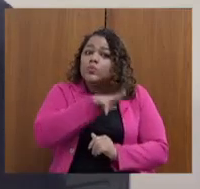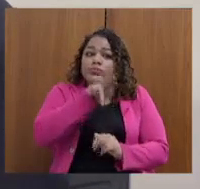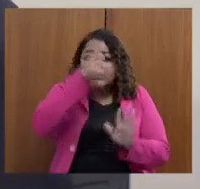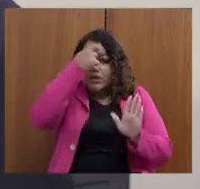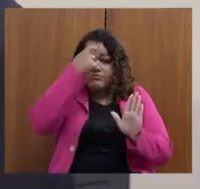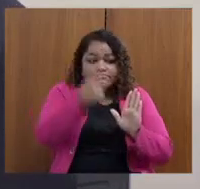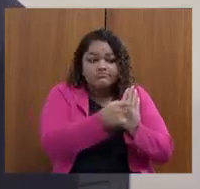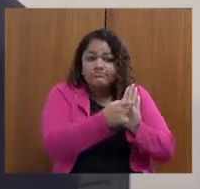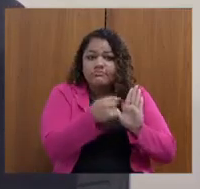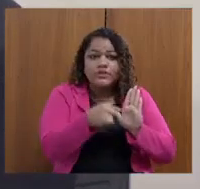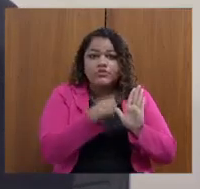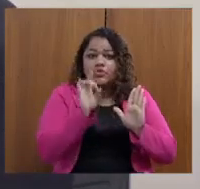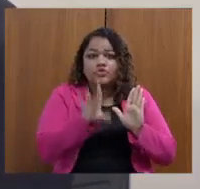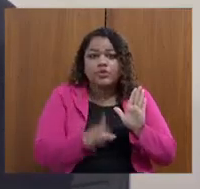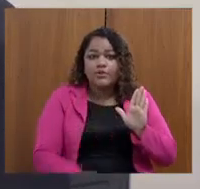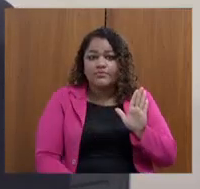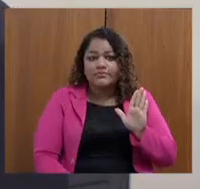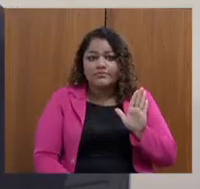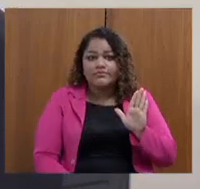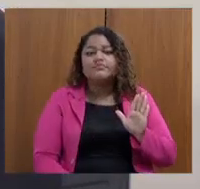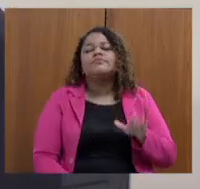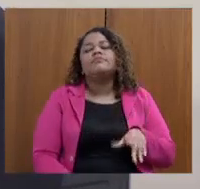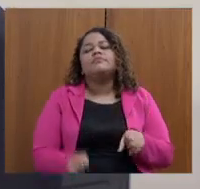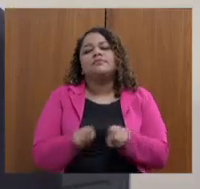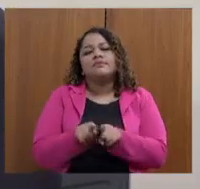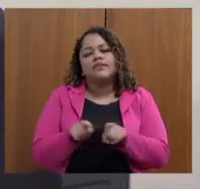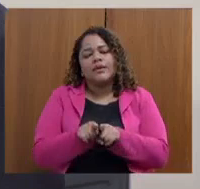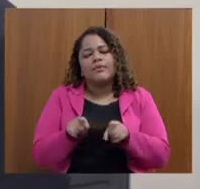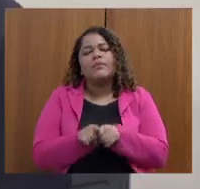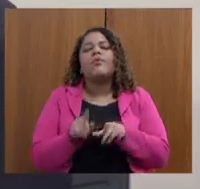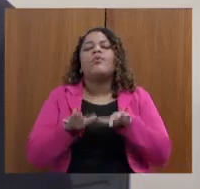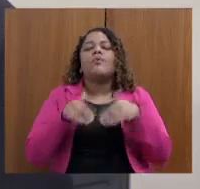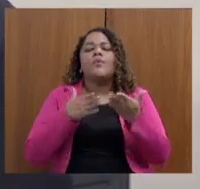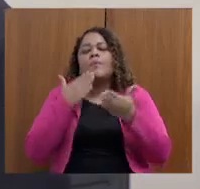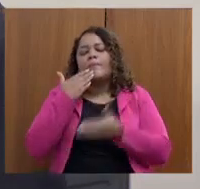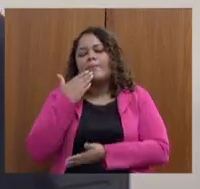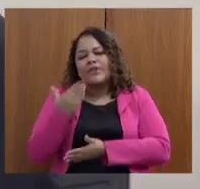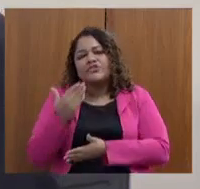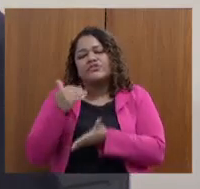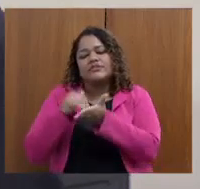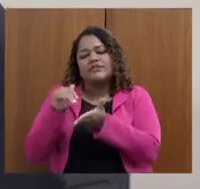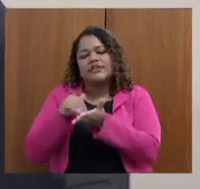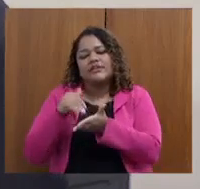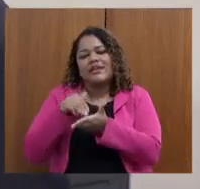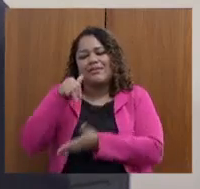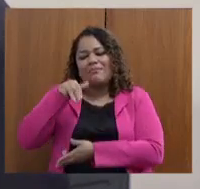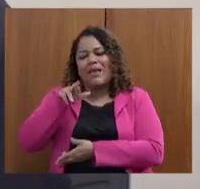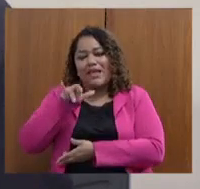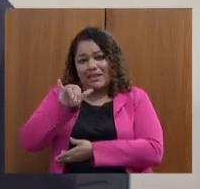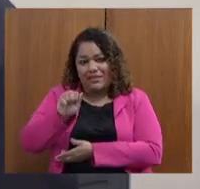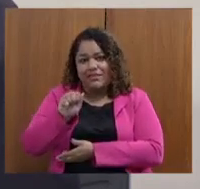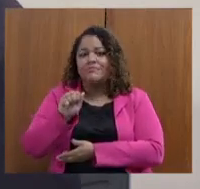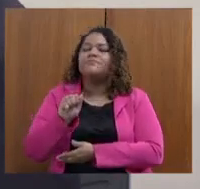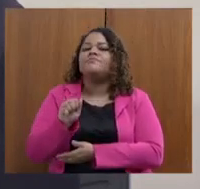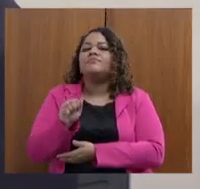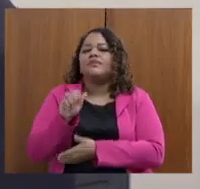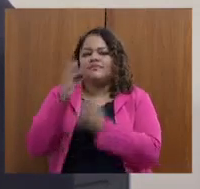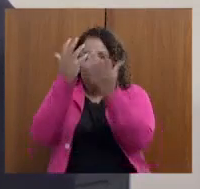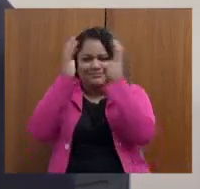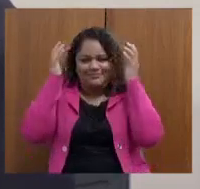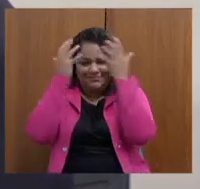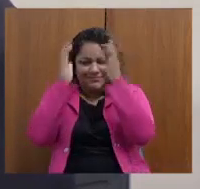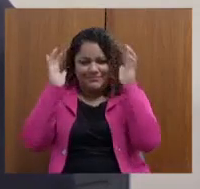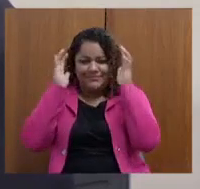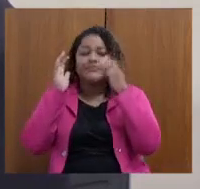eu pedi e a secretária Maria com agradeço muito do meio ambiente aceitou nós vamos colocar uma uma